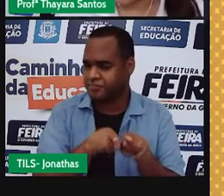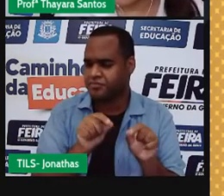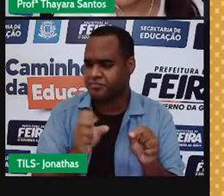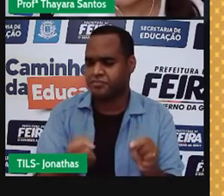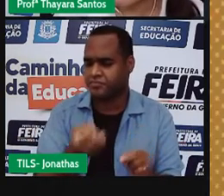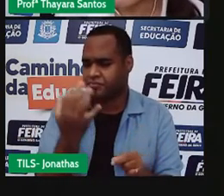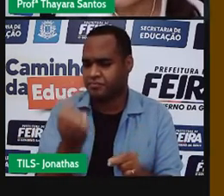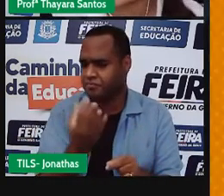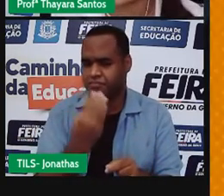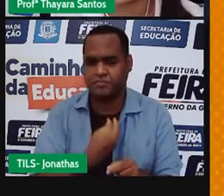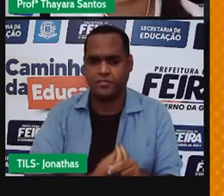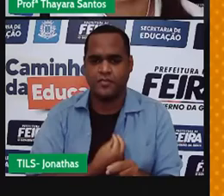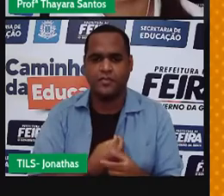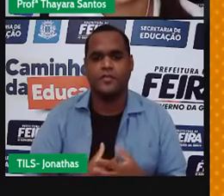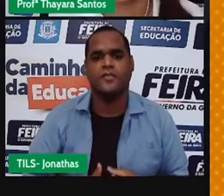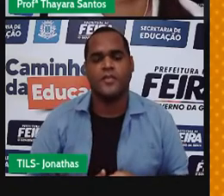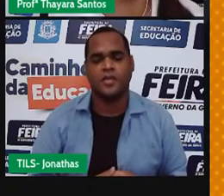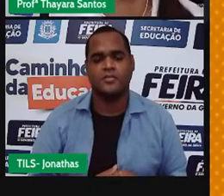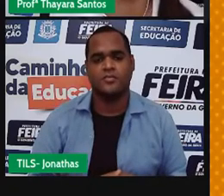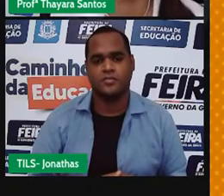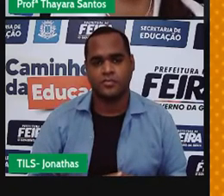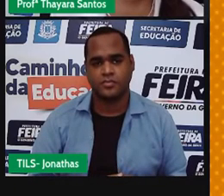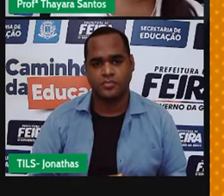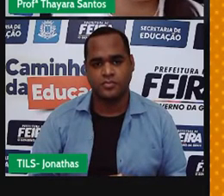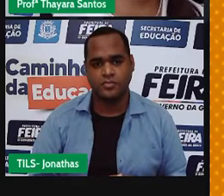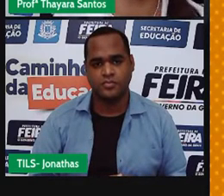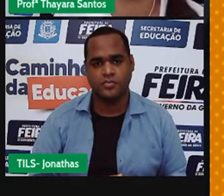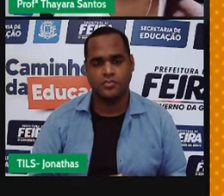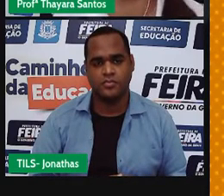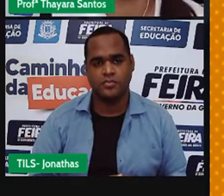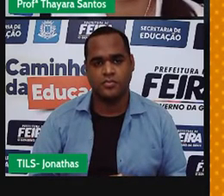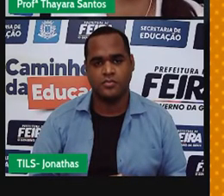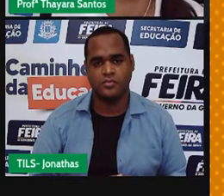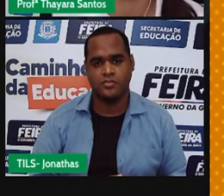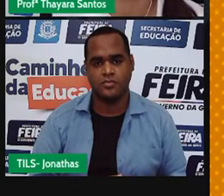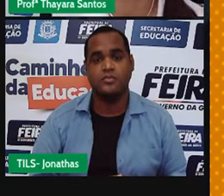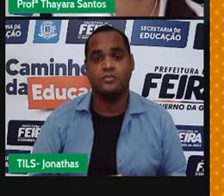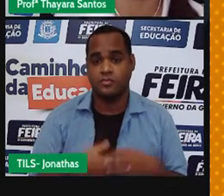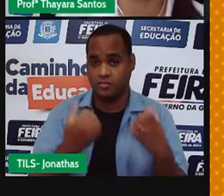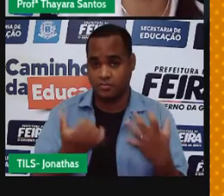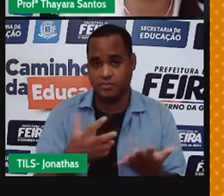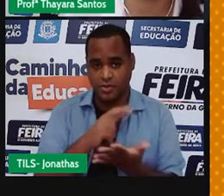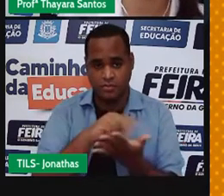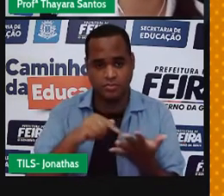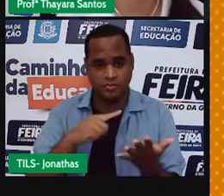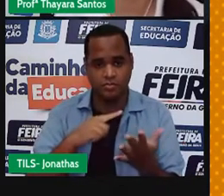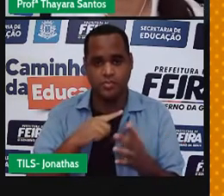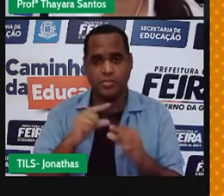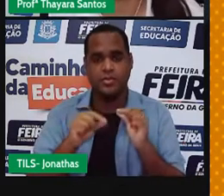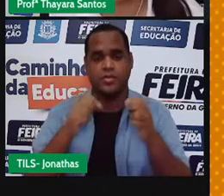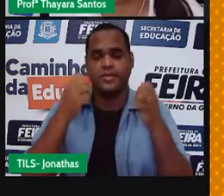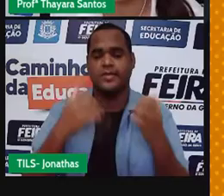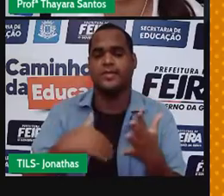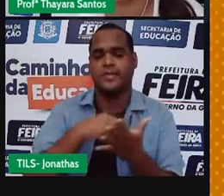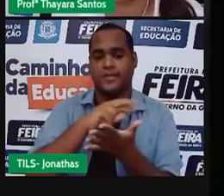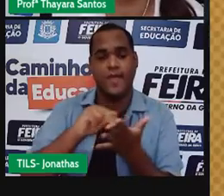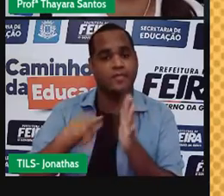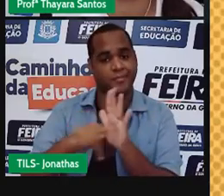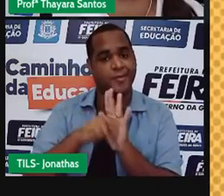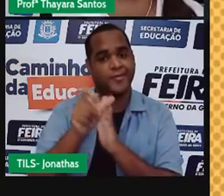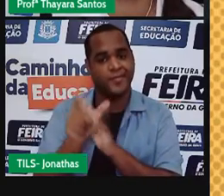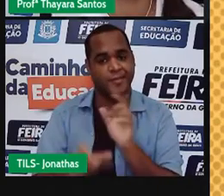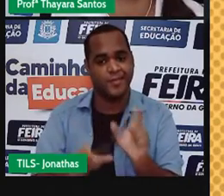fato a bom E como eu já veio nessas matérias apresenta propriedades gerais e propriedades